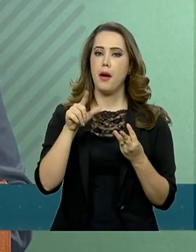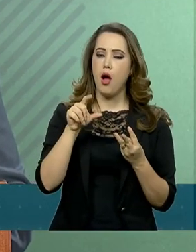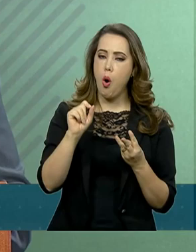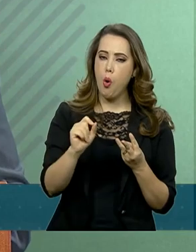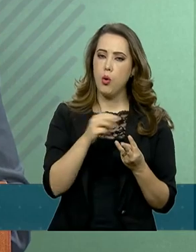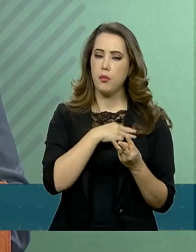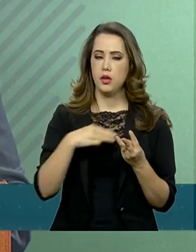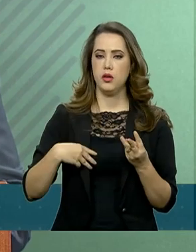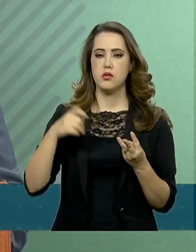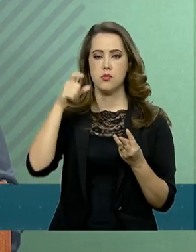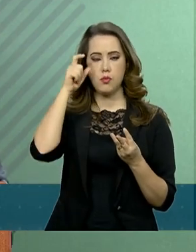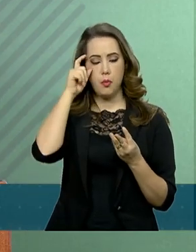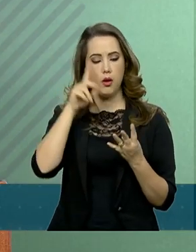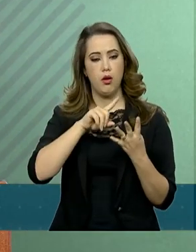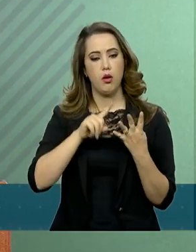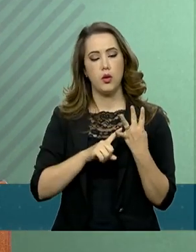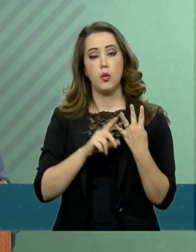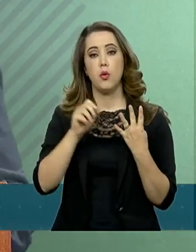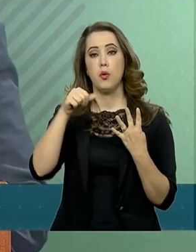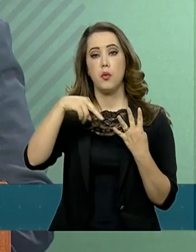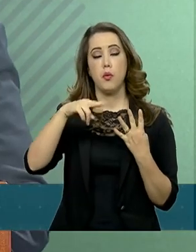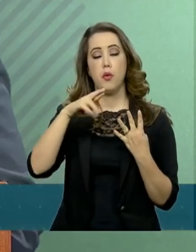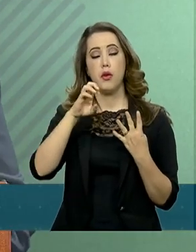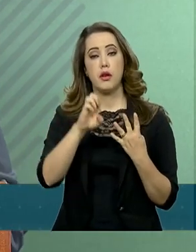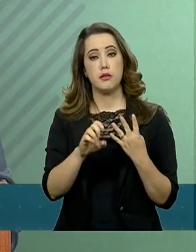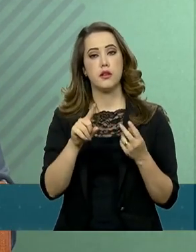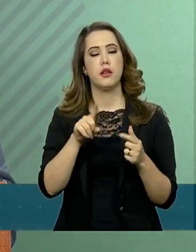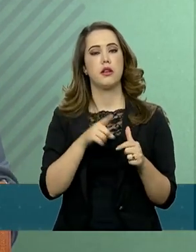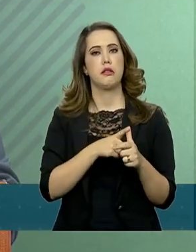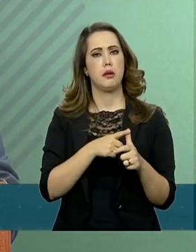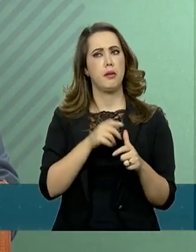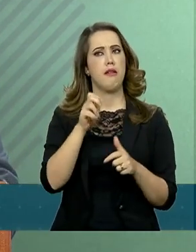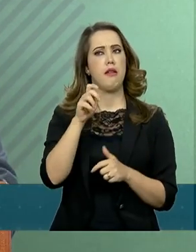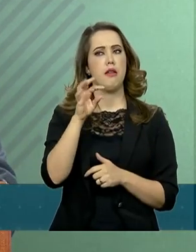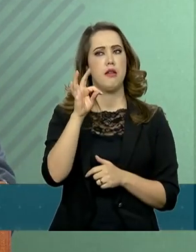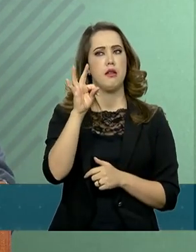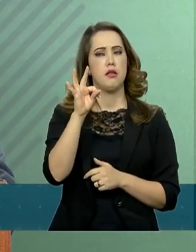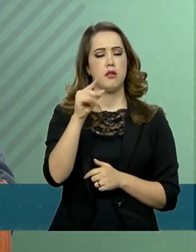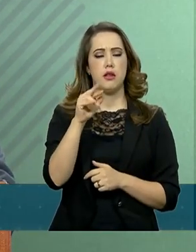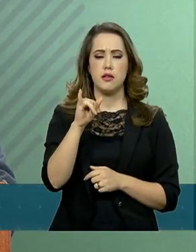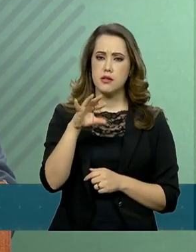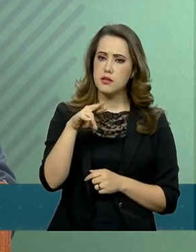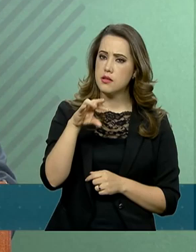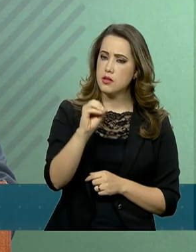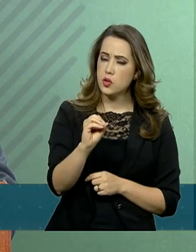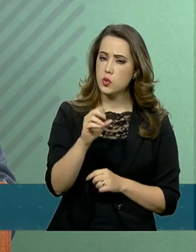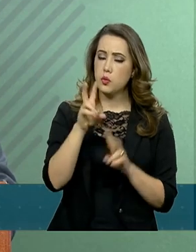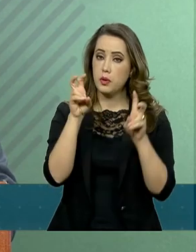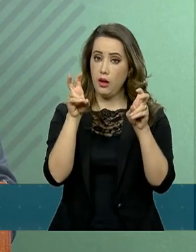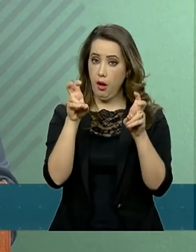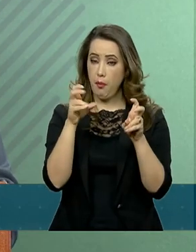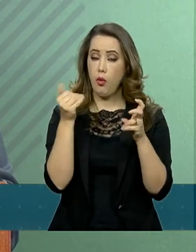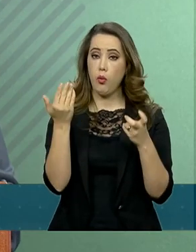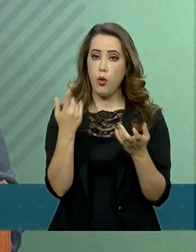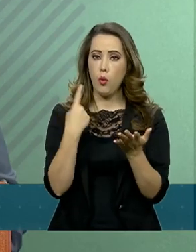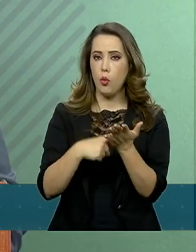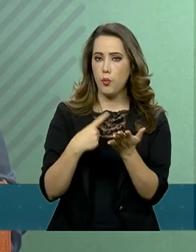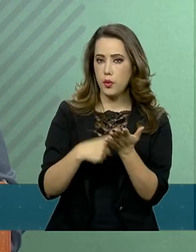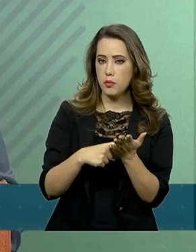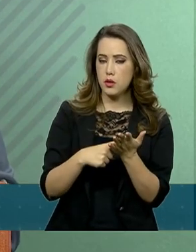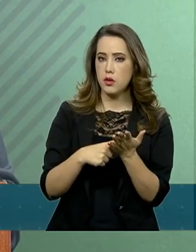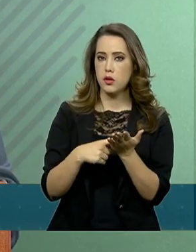andré mendonça e tarcísio freitas para tratarem do acompanhamento da situação dos